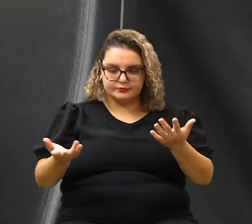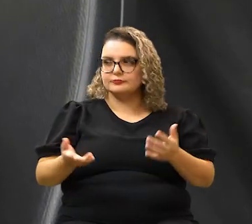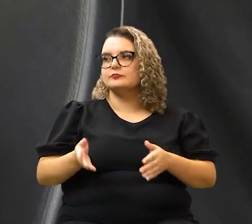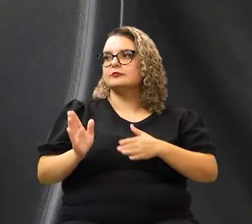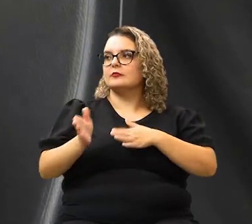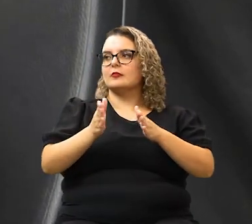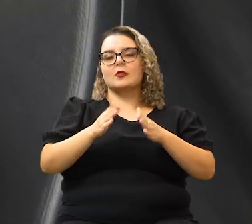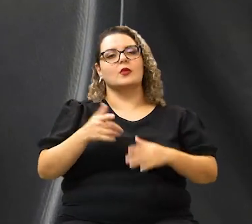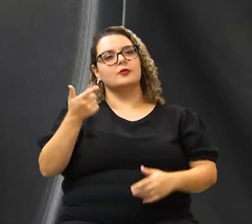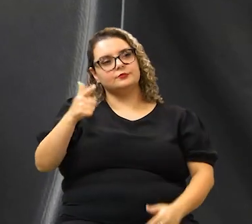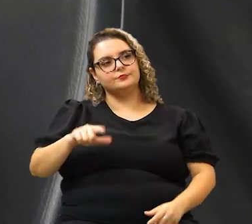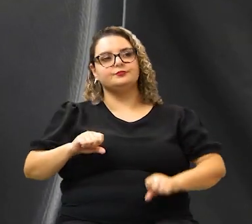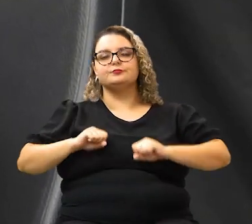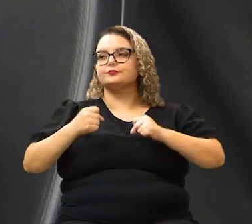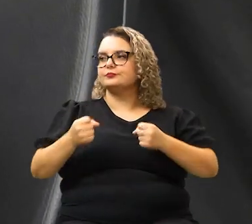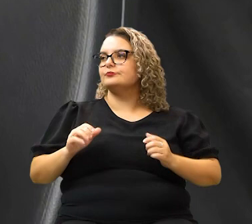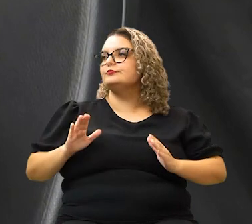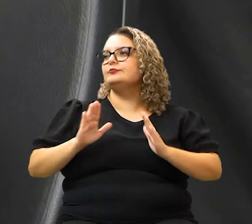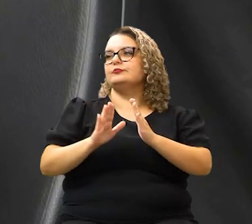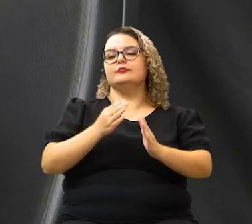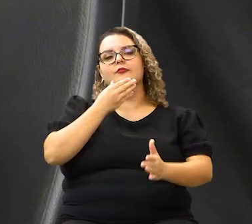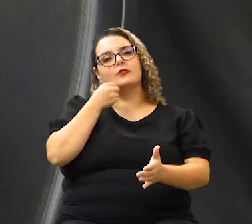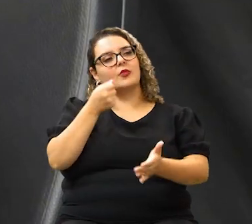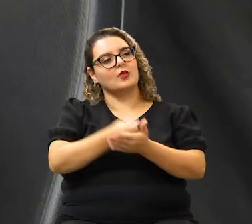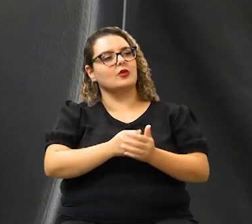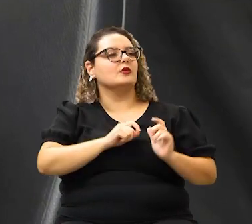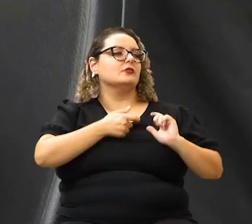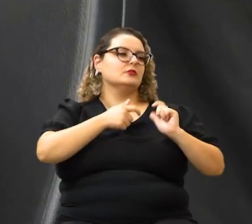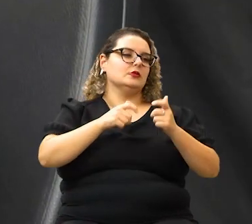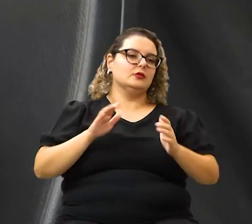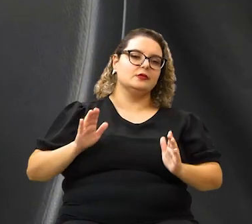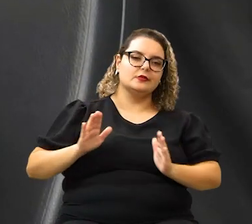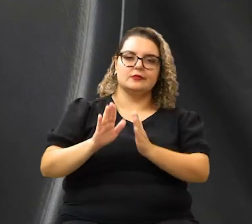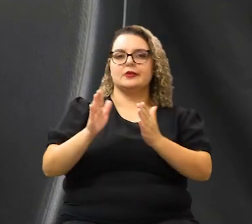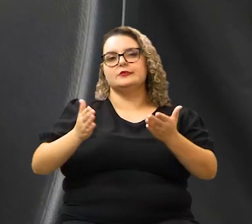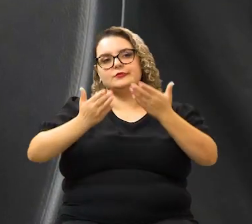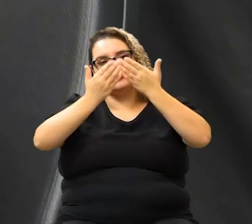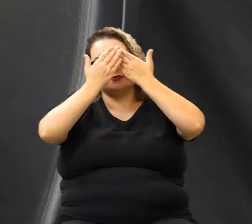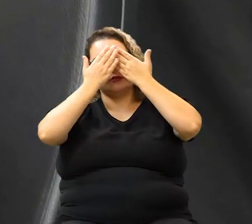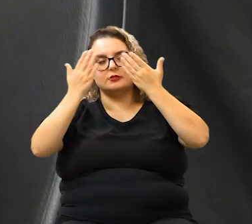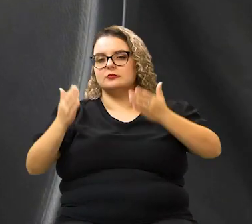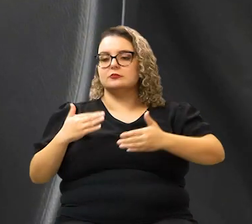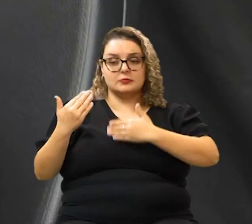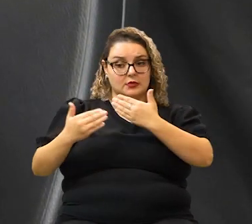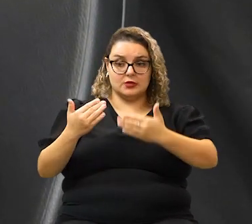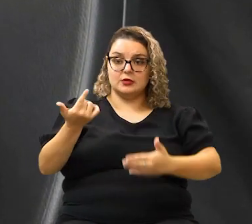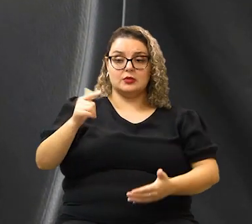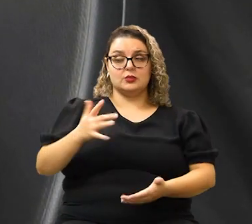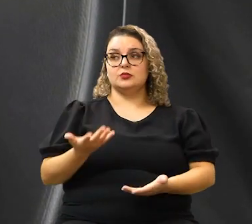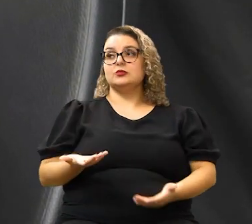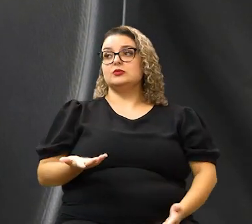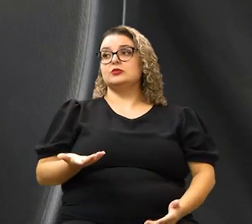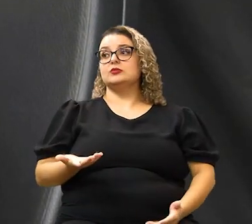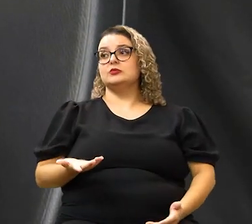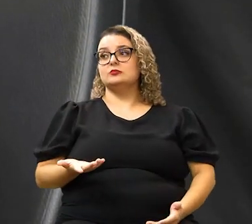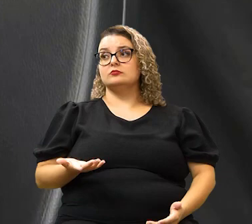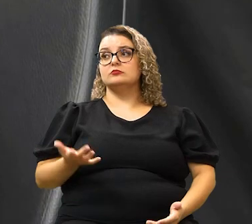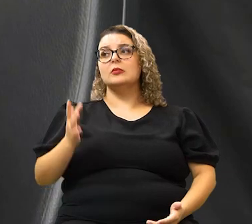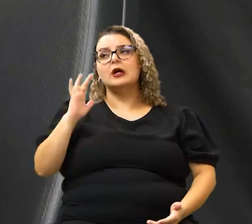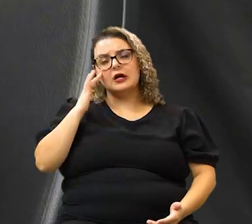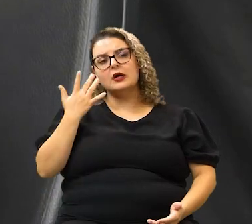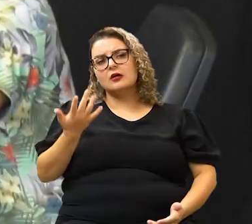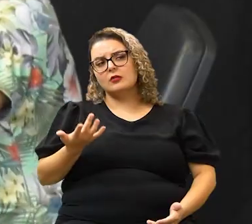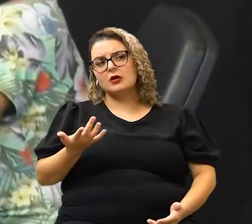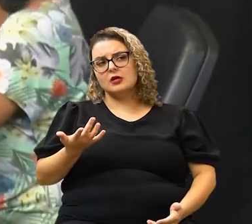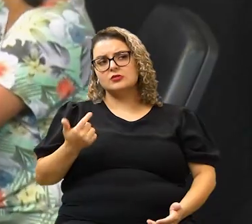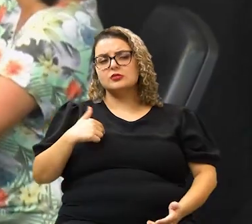seguimos. Mas acho que eu fico feliz de ter sido parte de uma mudança. Tá certo. Mariana, para